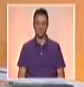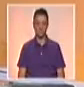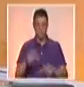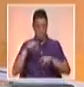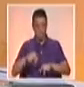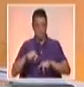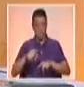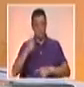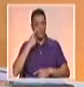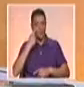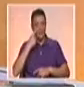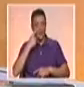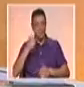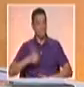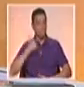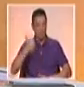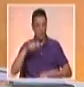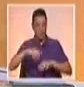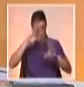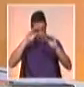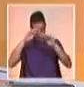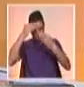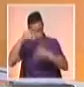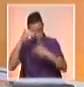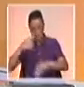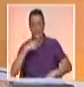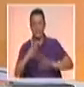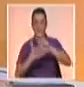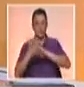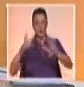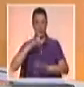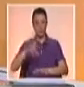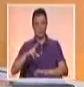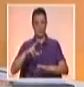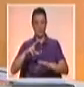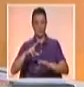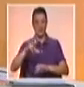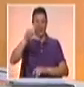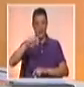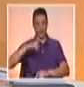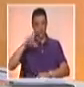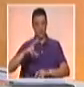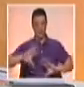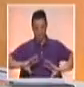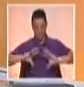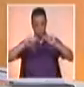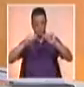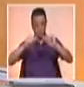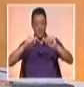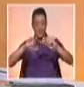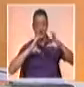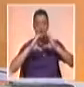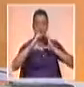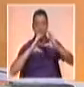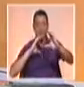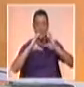Vamos então conhecer um pouco melhor como é que está o ensino da língua gestual portuguesa em Portugal e também a evolução da comunicação